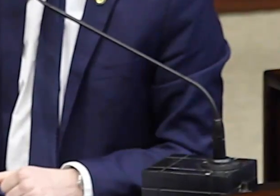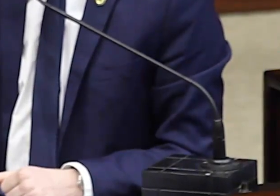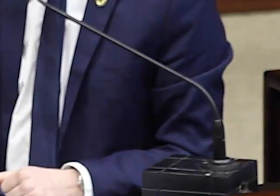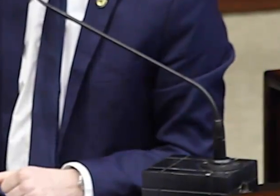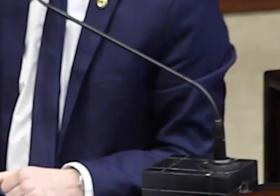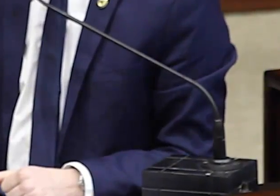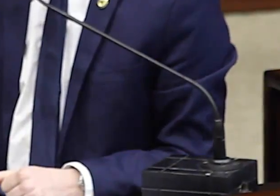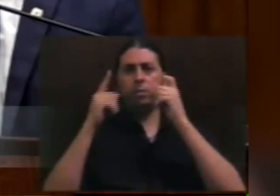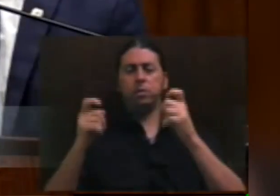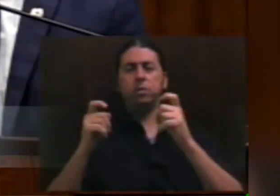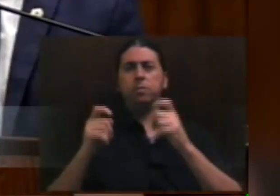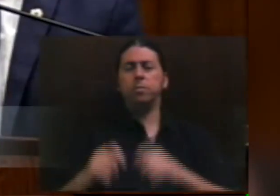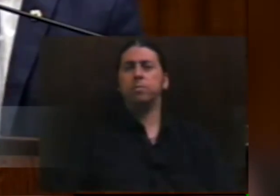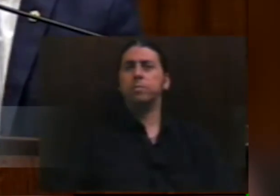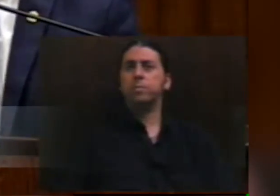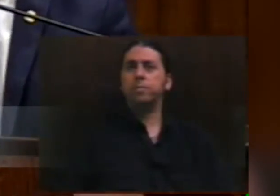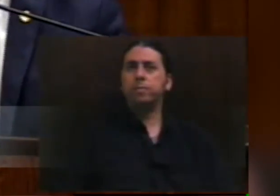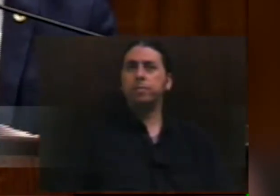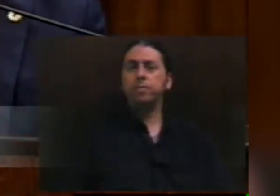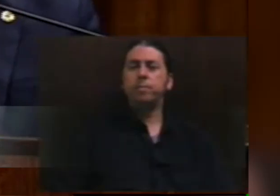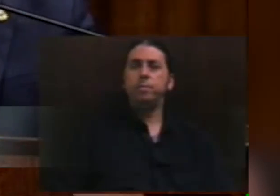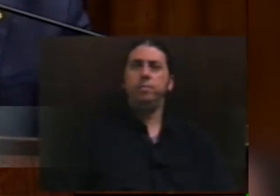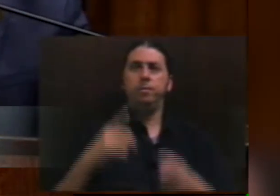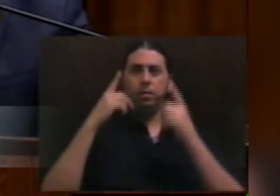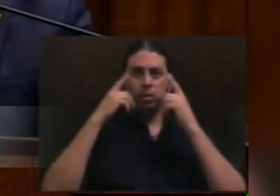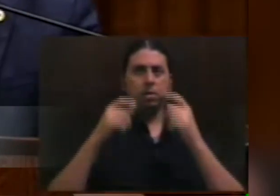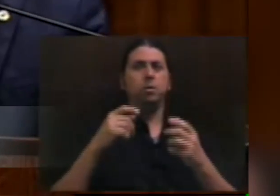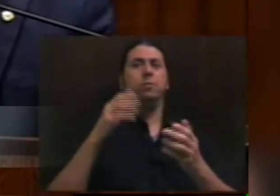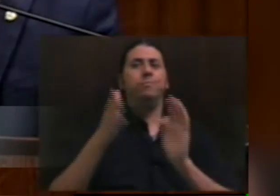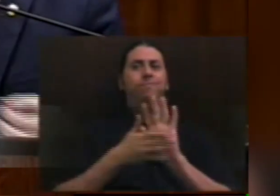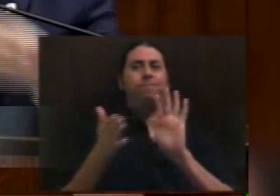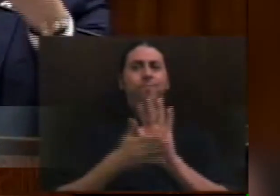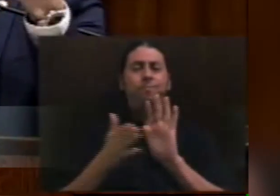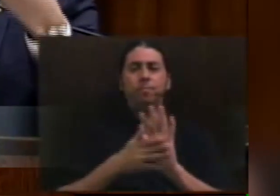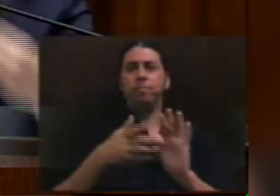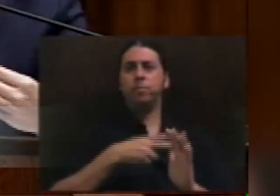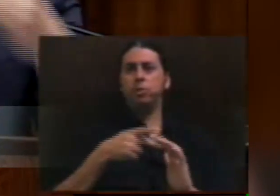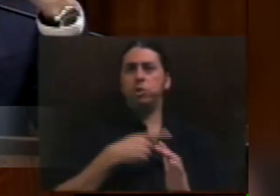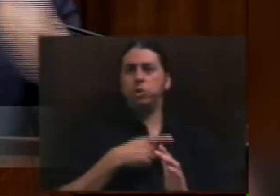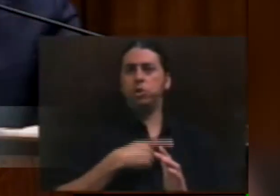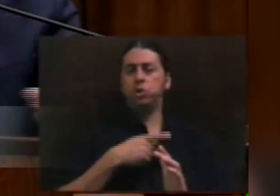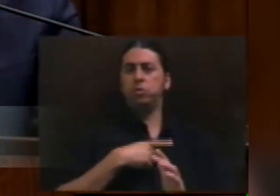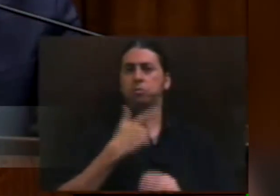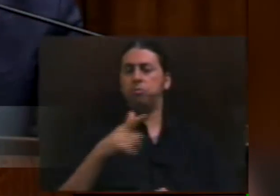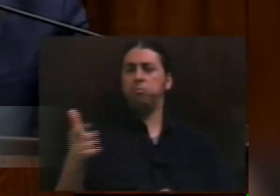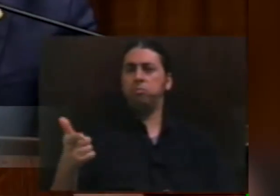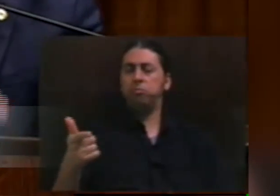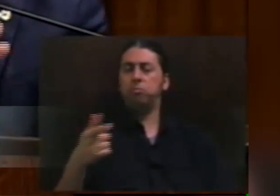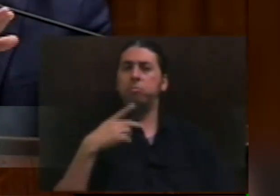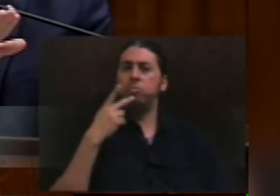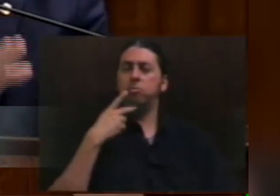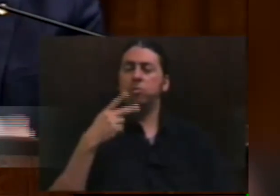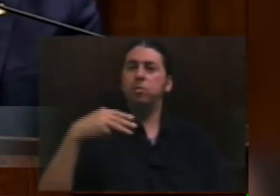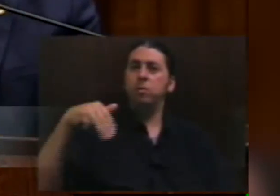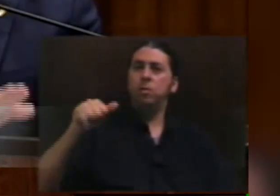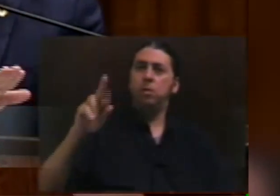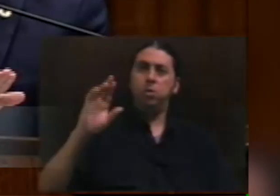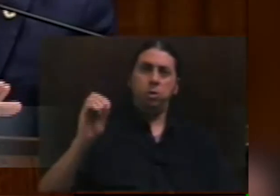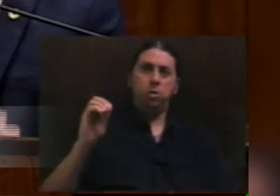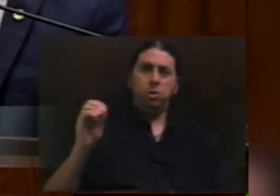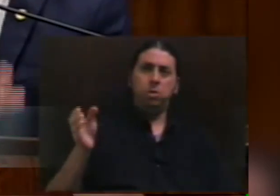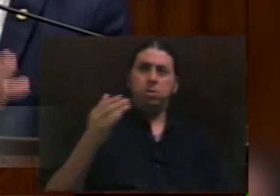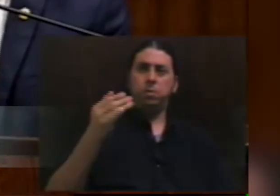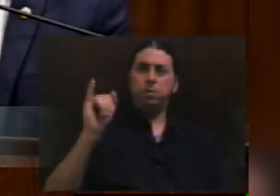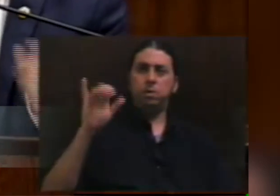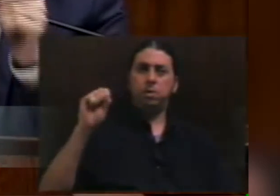vítima. A violência promovida por um partido que não ousa dizer que Mauro Iazzi, diante